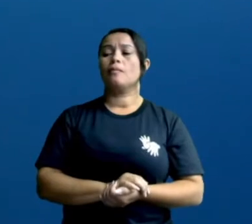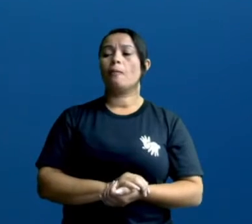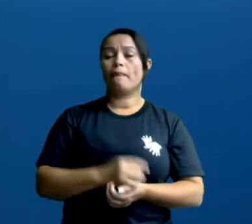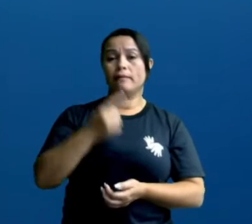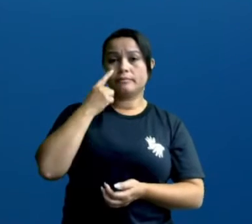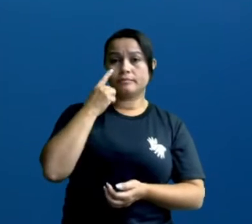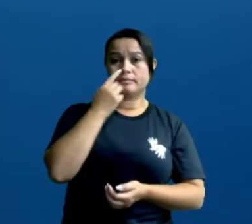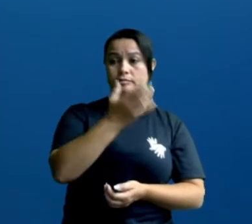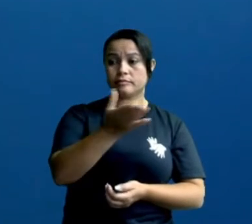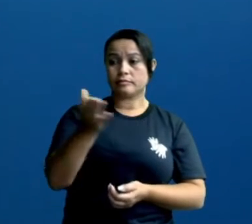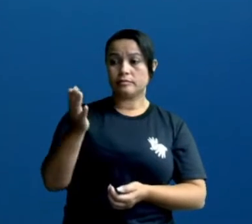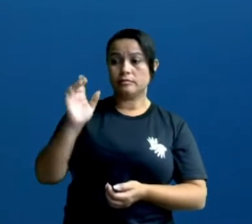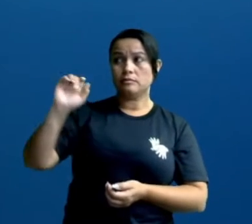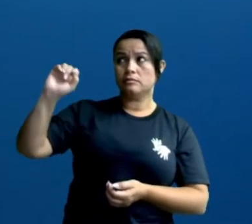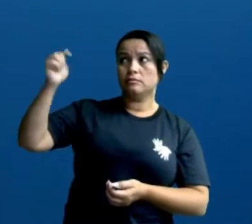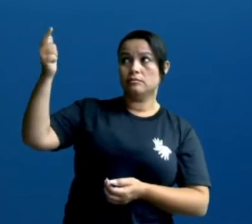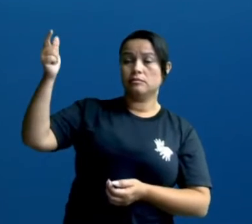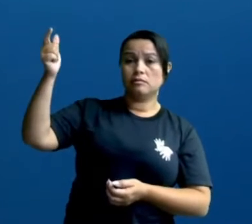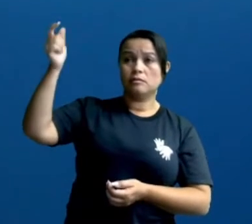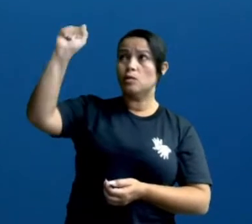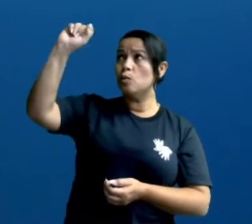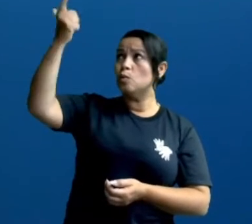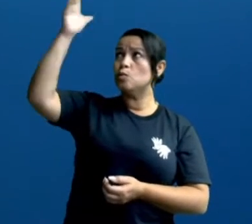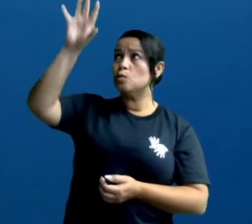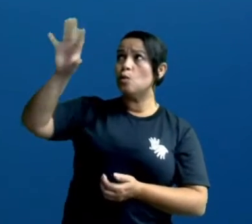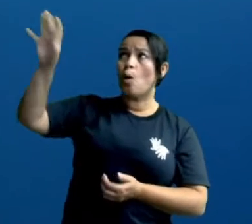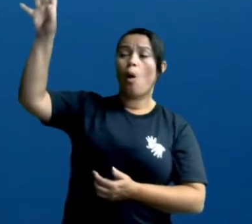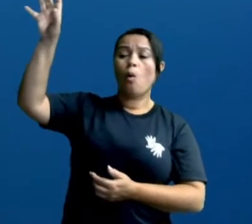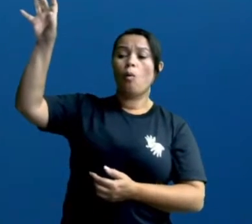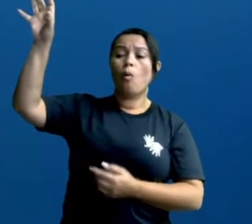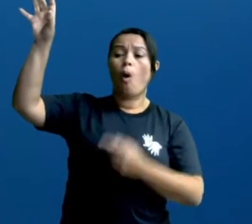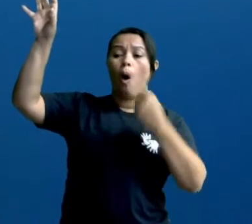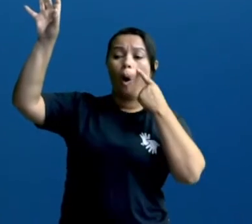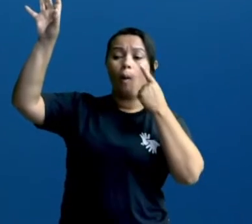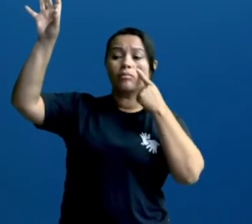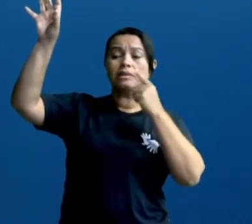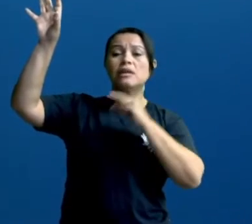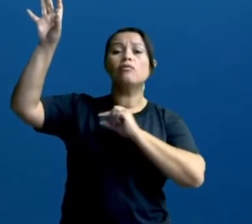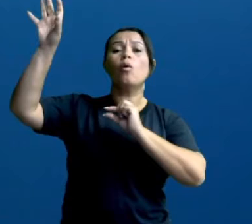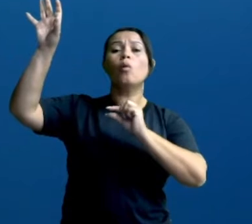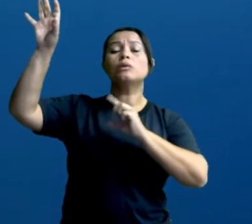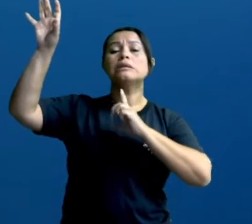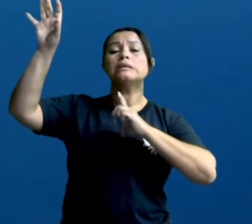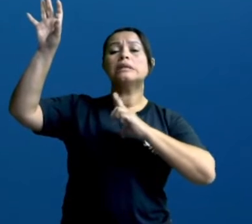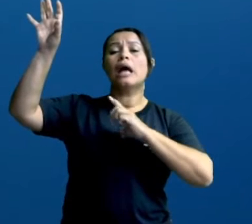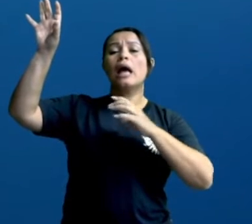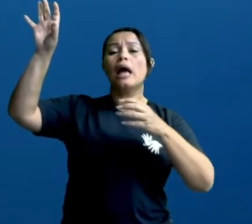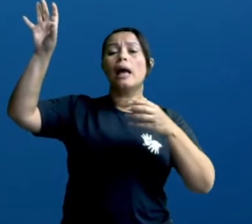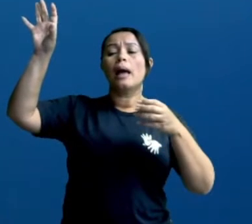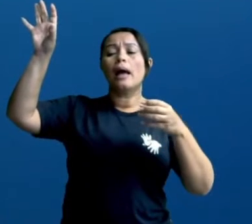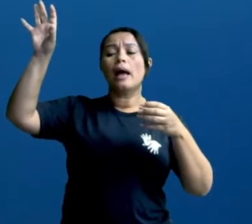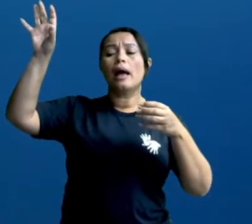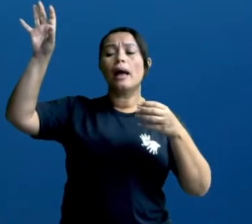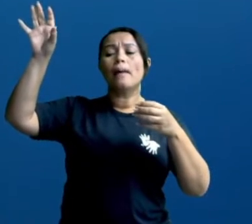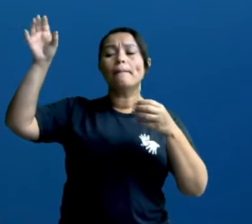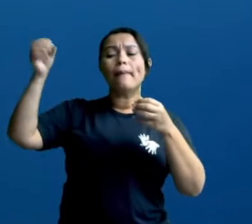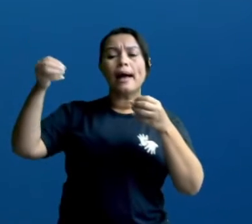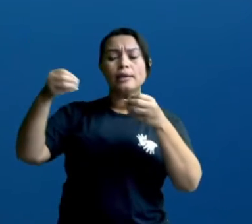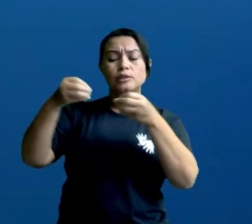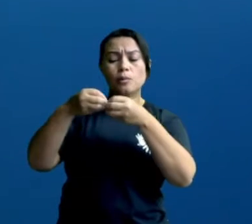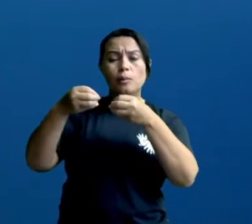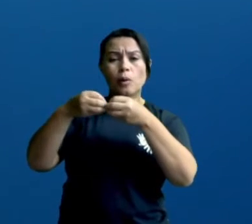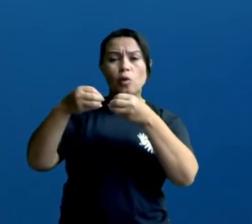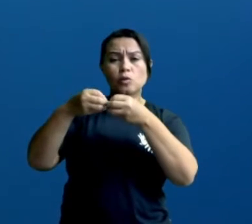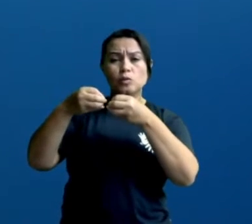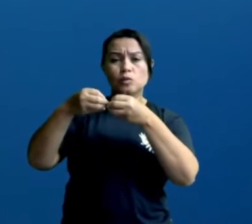você tá vindo aqui no Sol né então nessa parte onde está mais próximo asinha do Sol vamos dizer assim